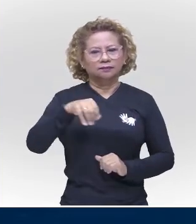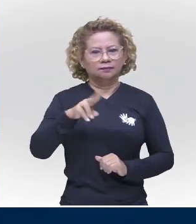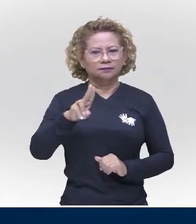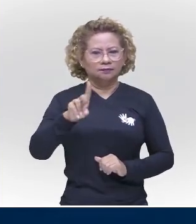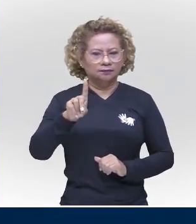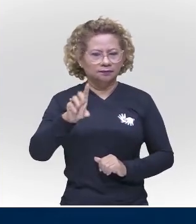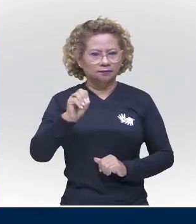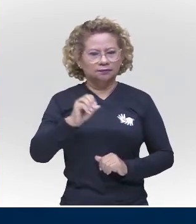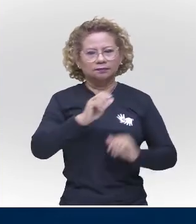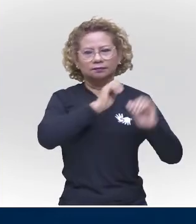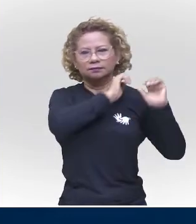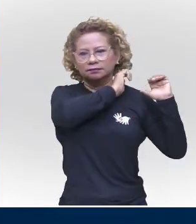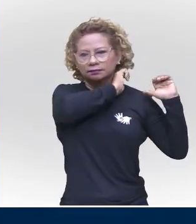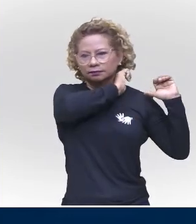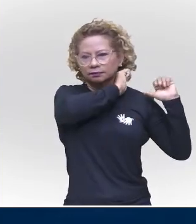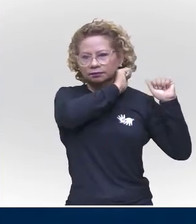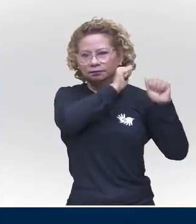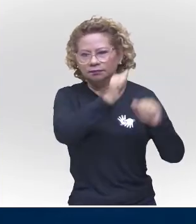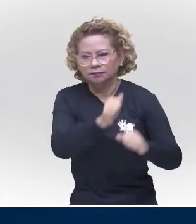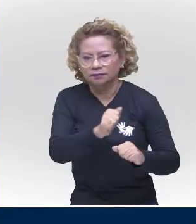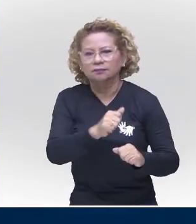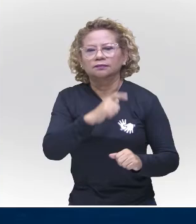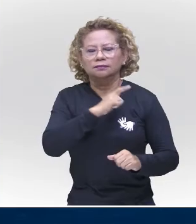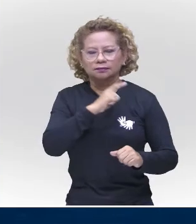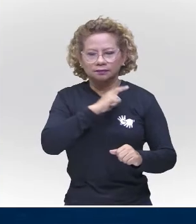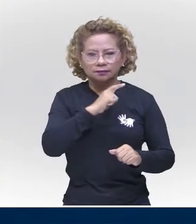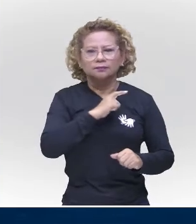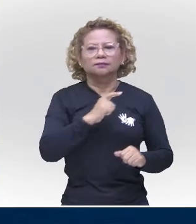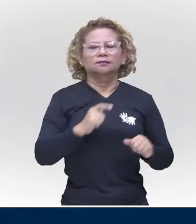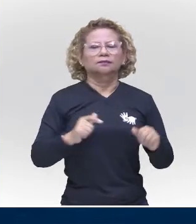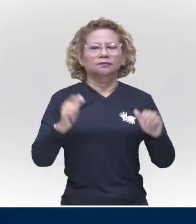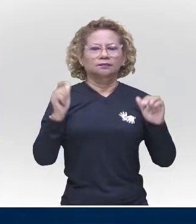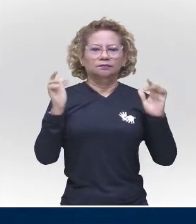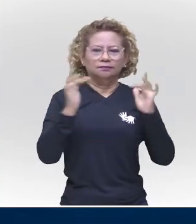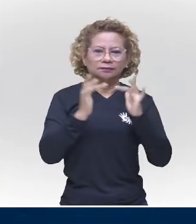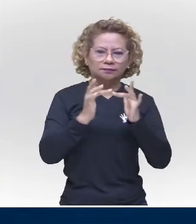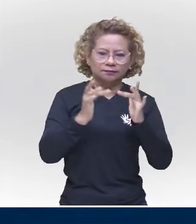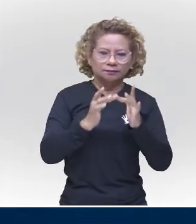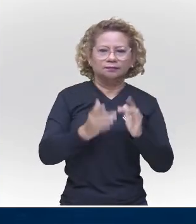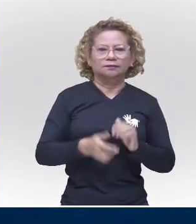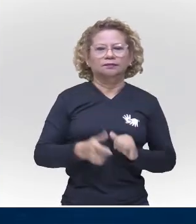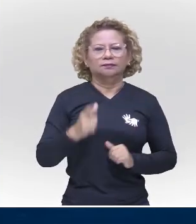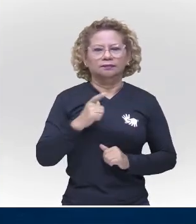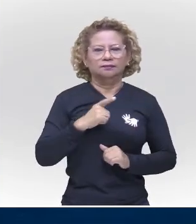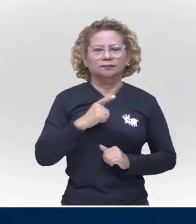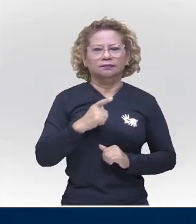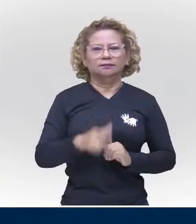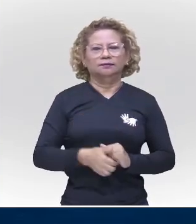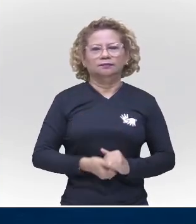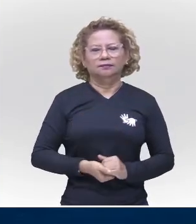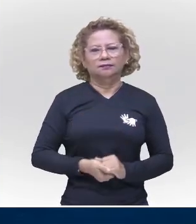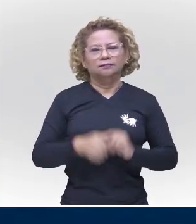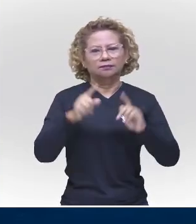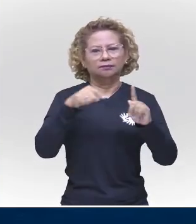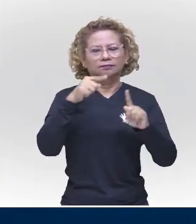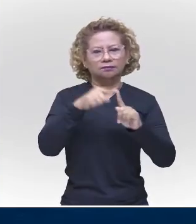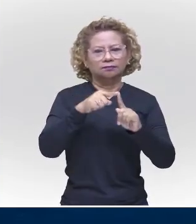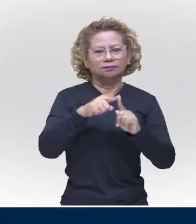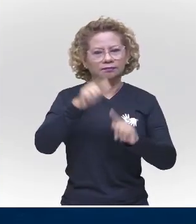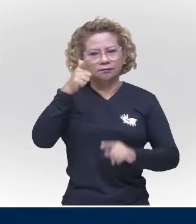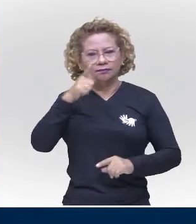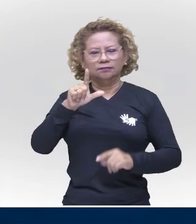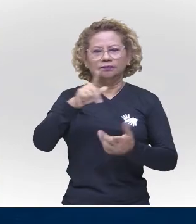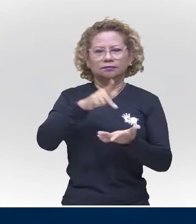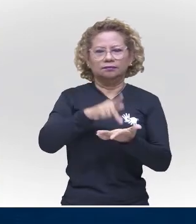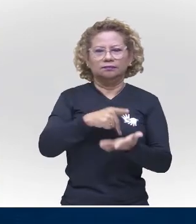os judocas, né? Onde um vai interferir na ação do outro para chegar ao seu objetivo, que é fazer a pontuação.